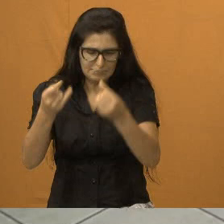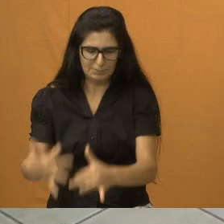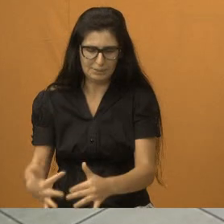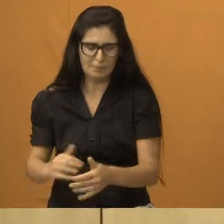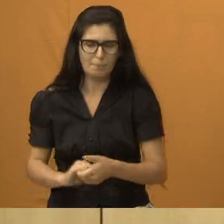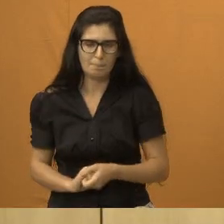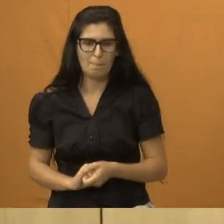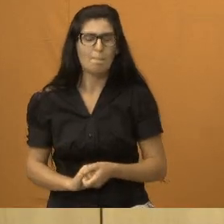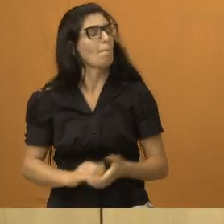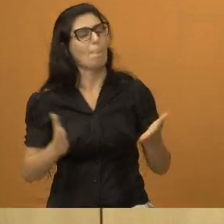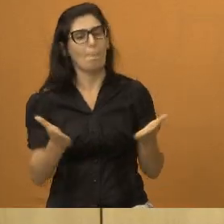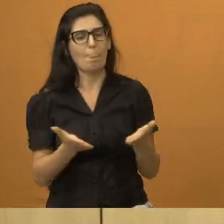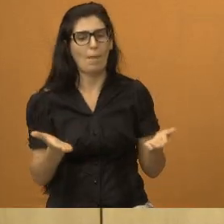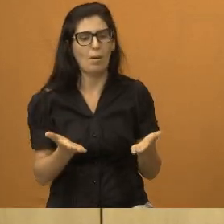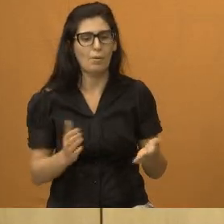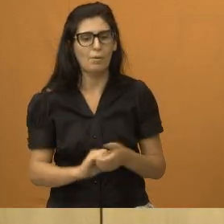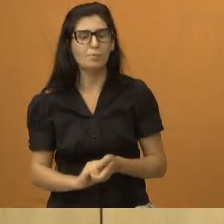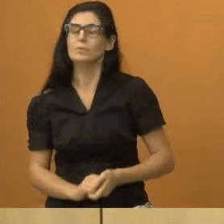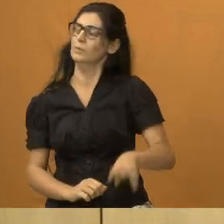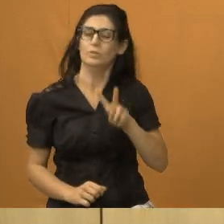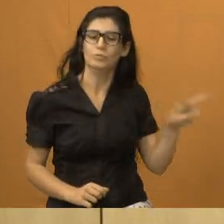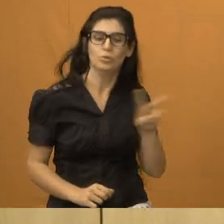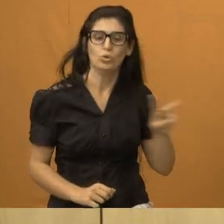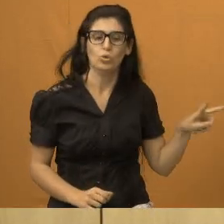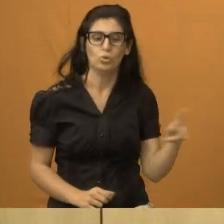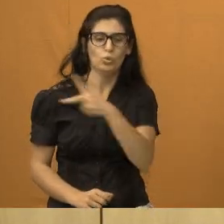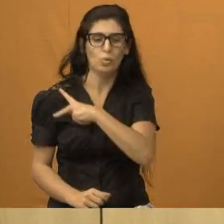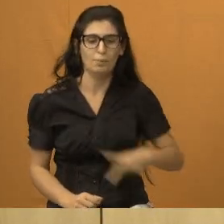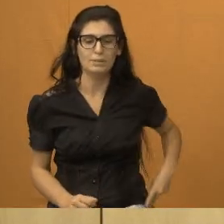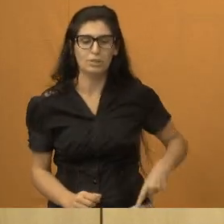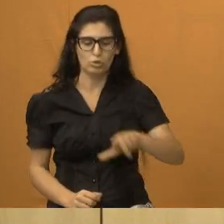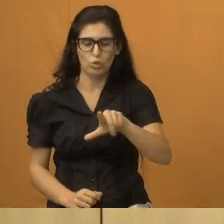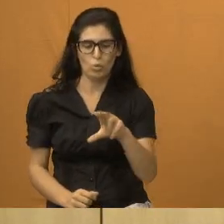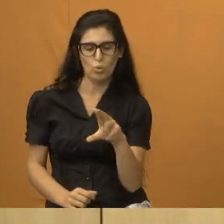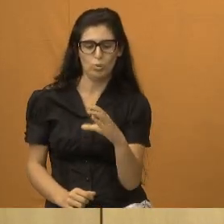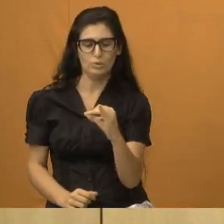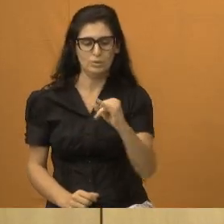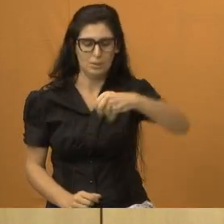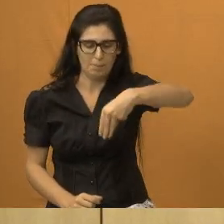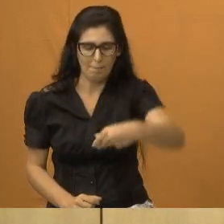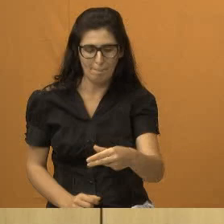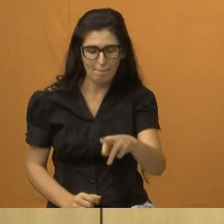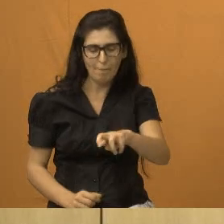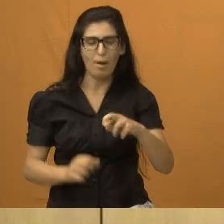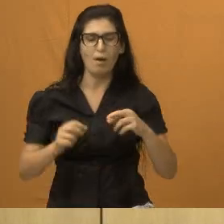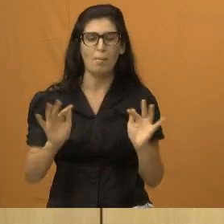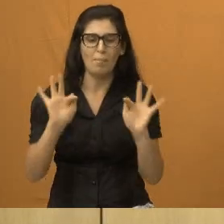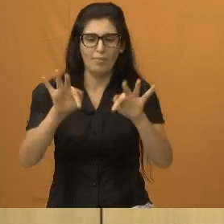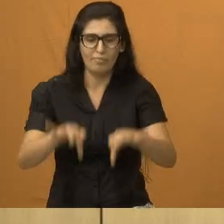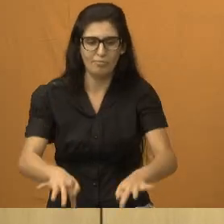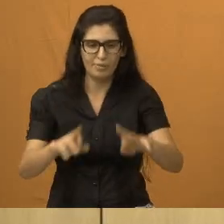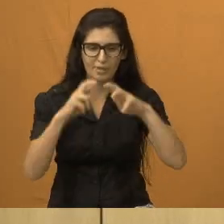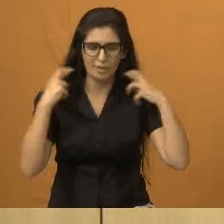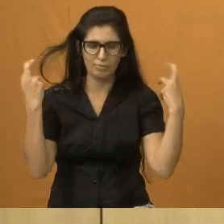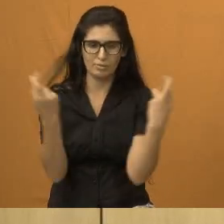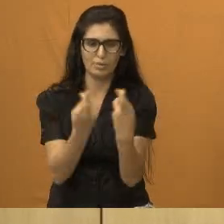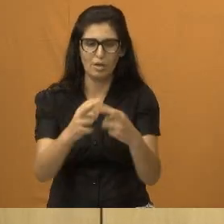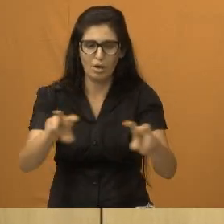Bom, passo agora a palavra para a vereadora Lucimar Ponciano para o encerramento da audiência pública.